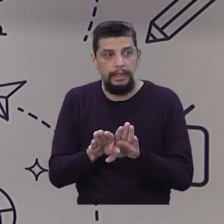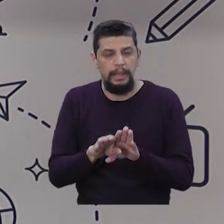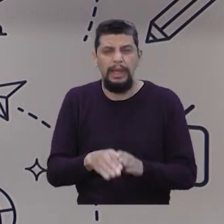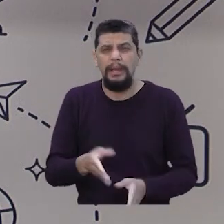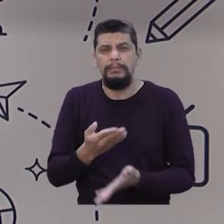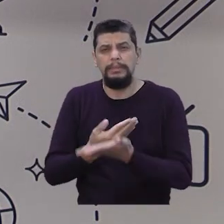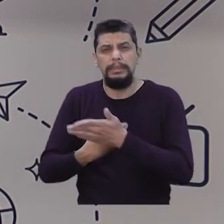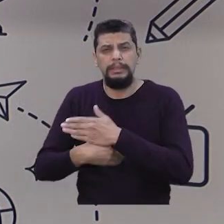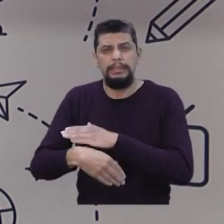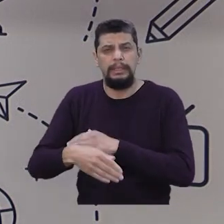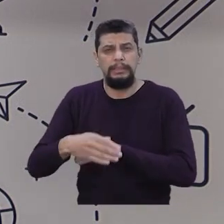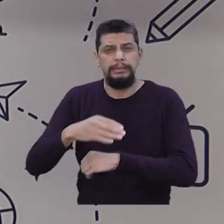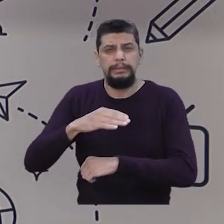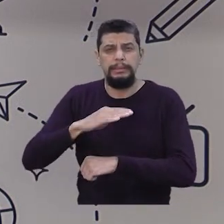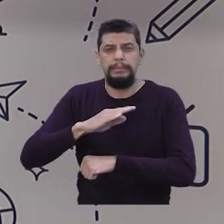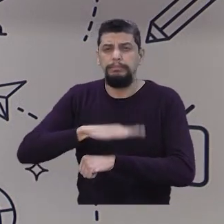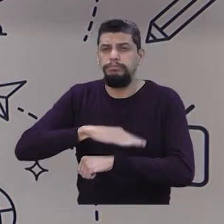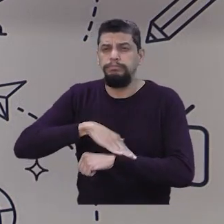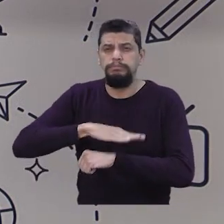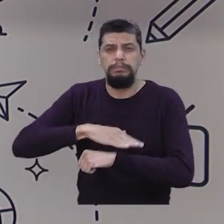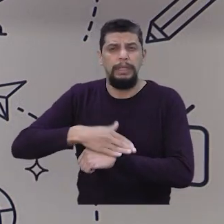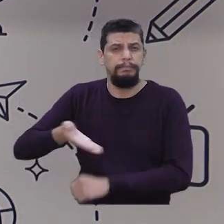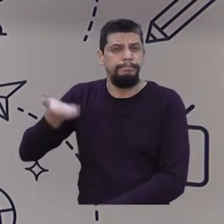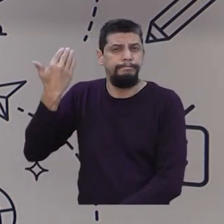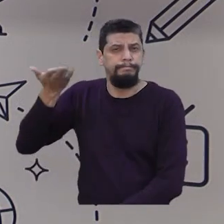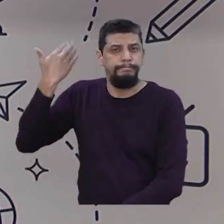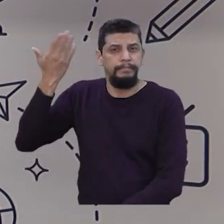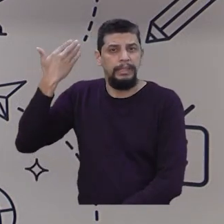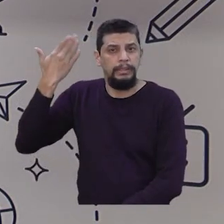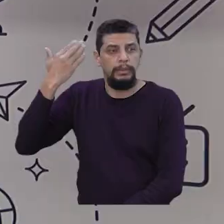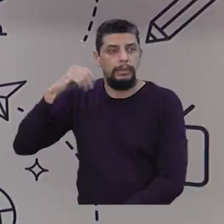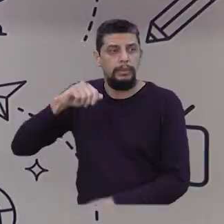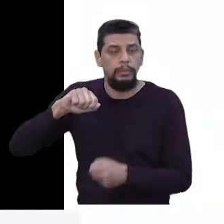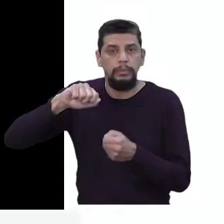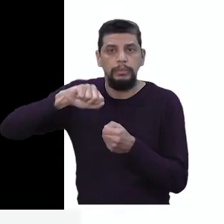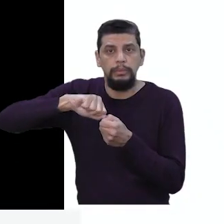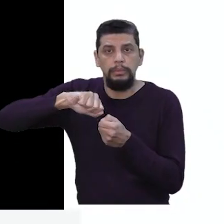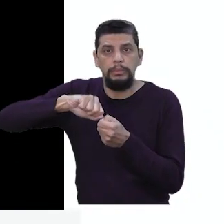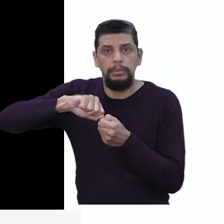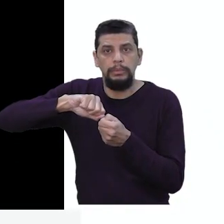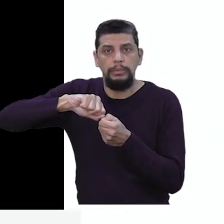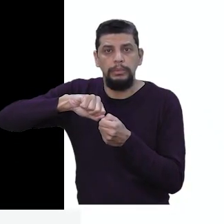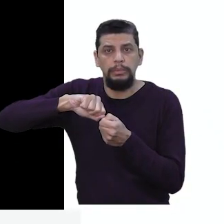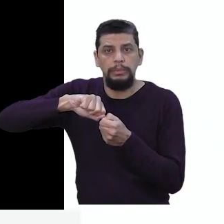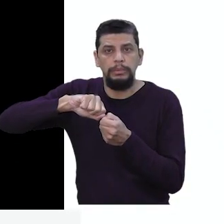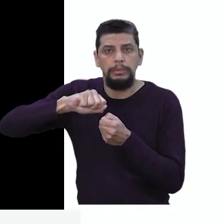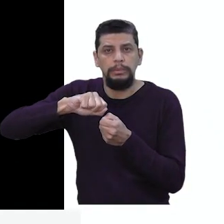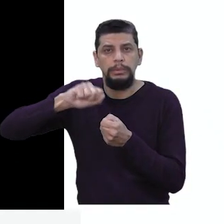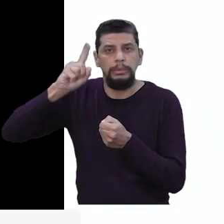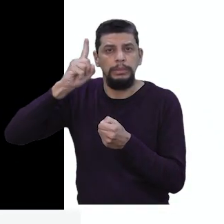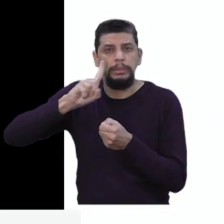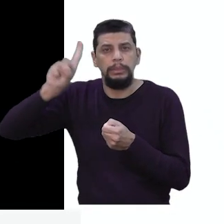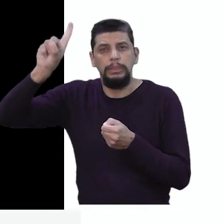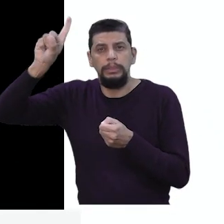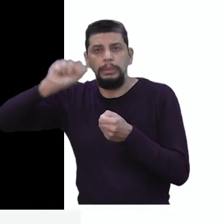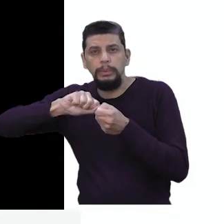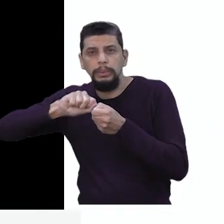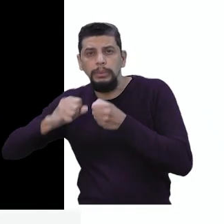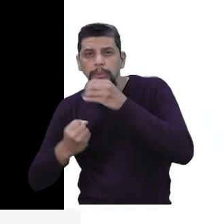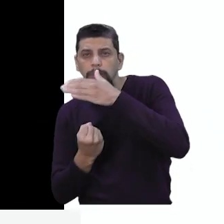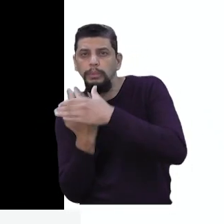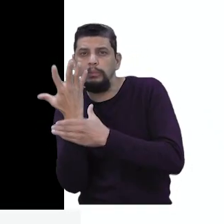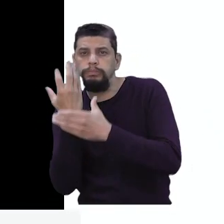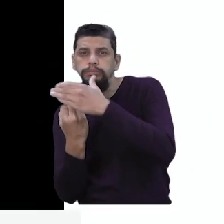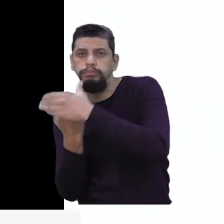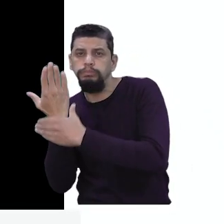Há muito tempo atrás, o Criador de tudo